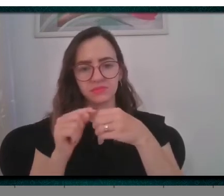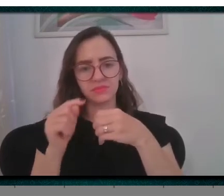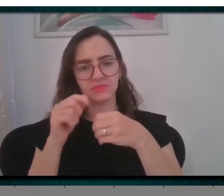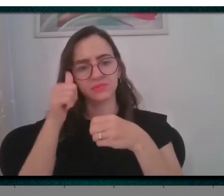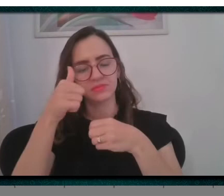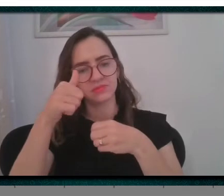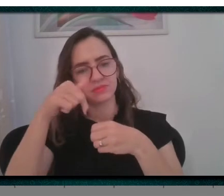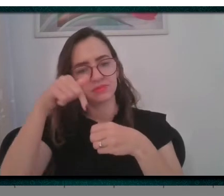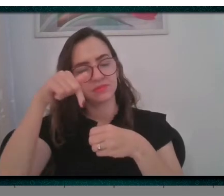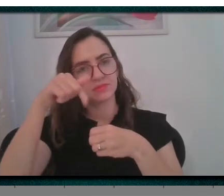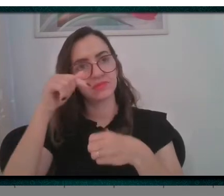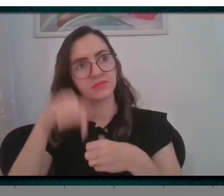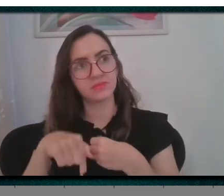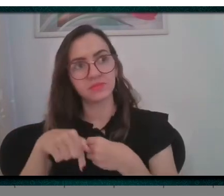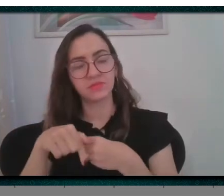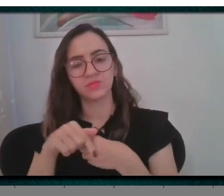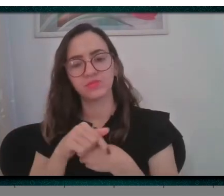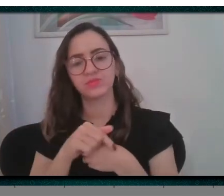Tá?